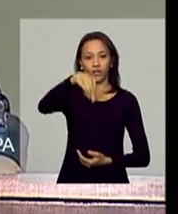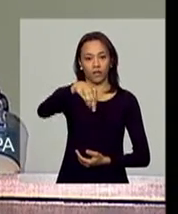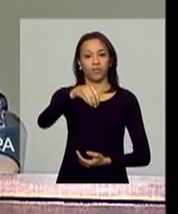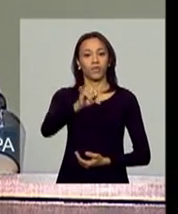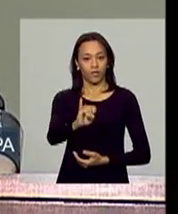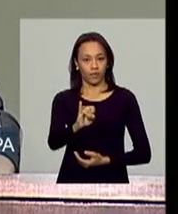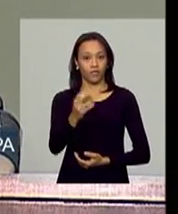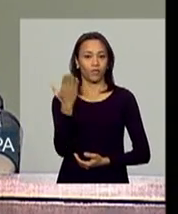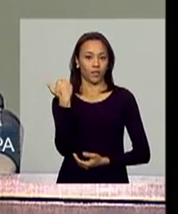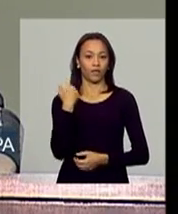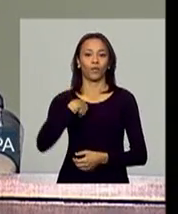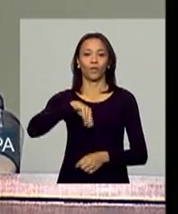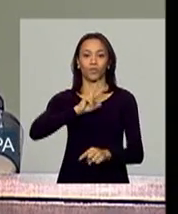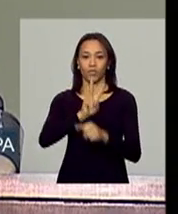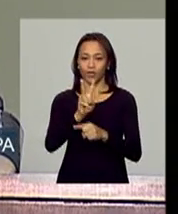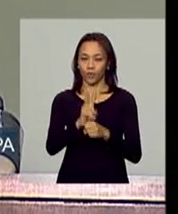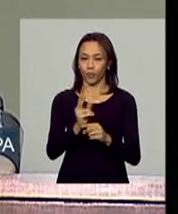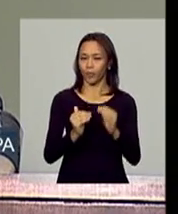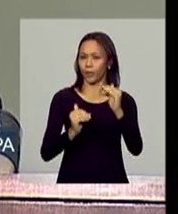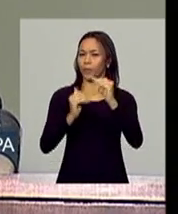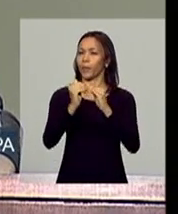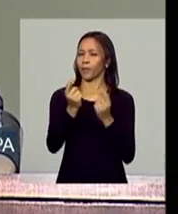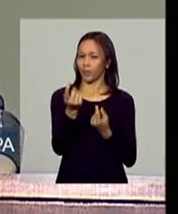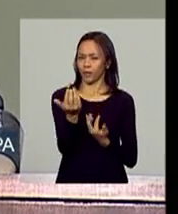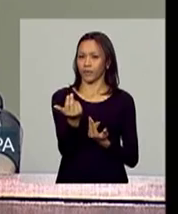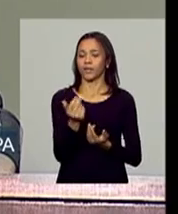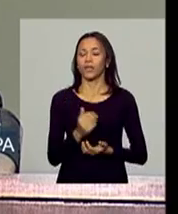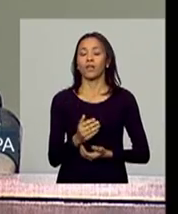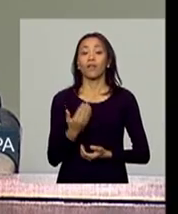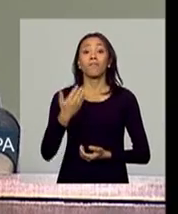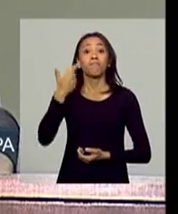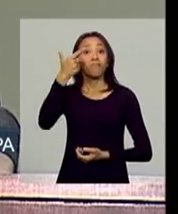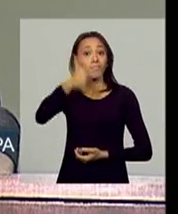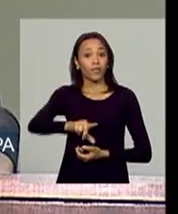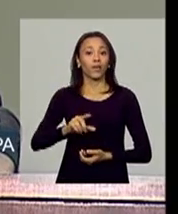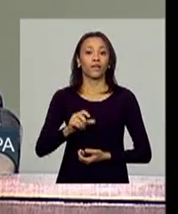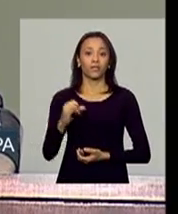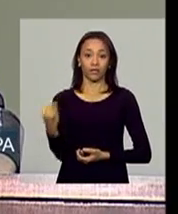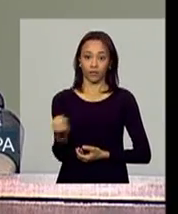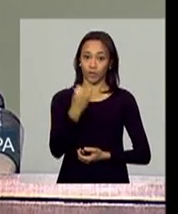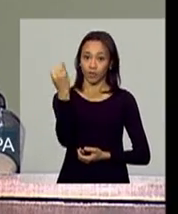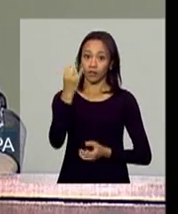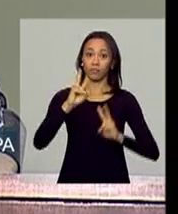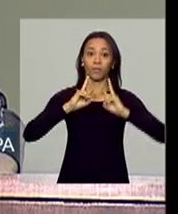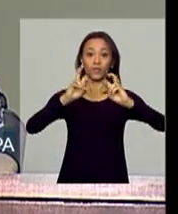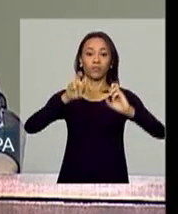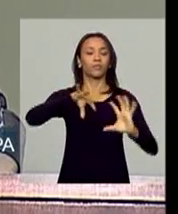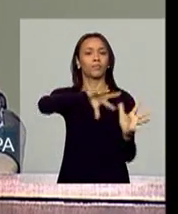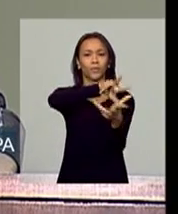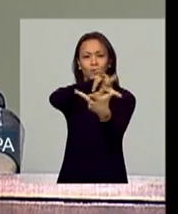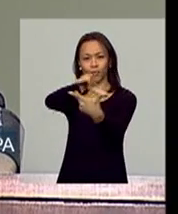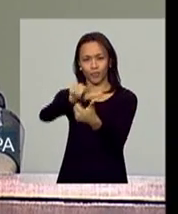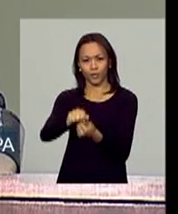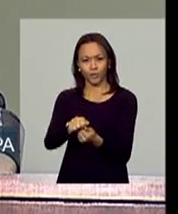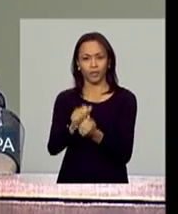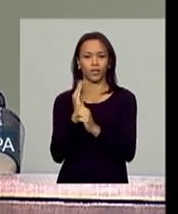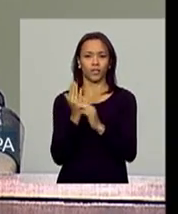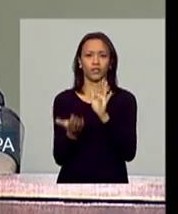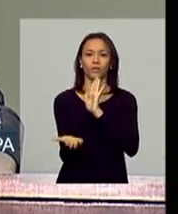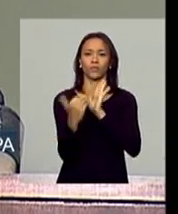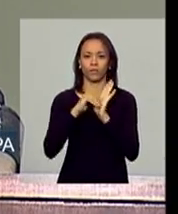emprestou. Mas o traço mais significativo percebido pelo mundo nesses últimos